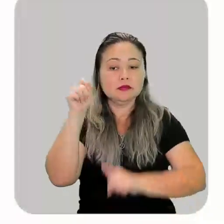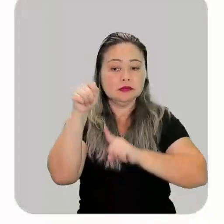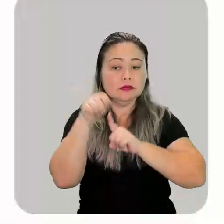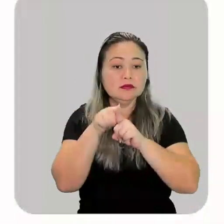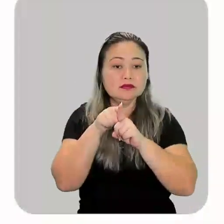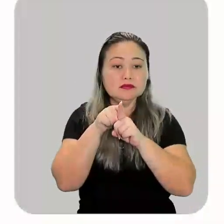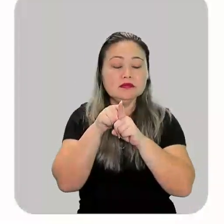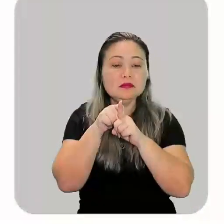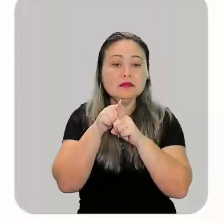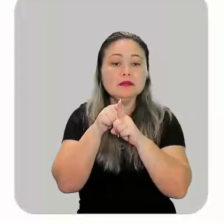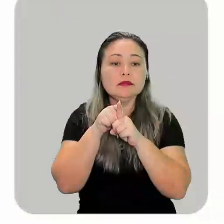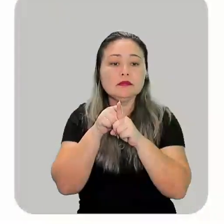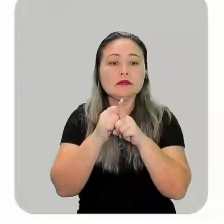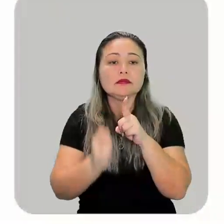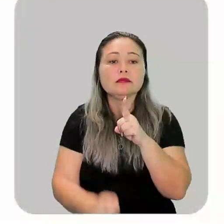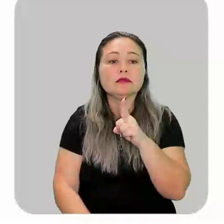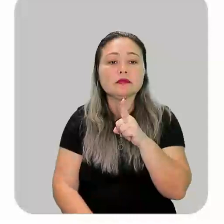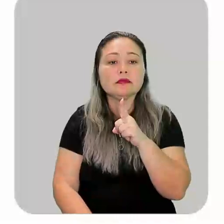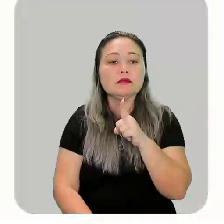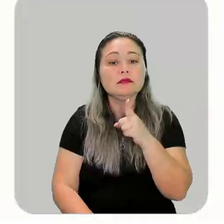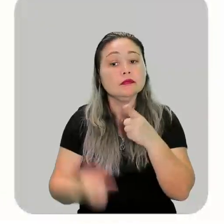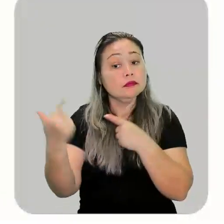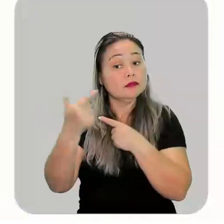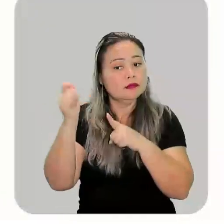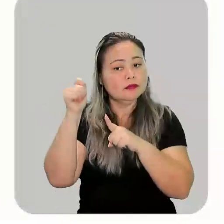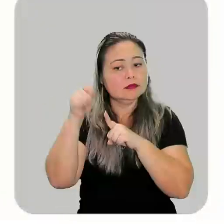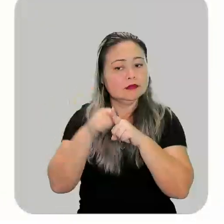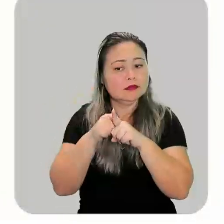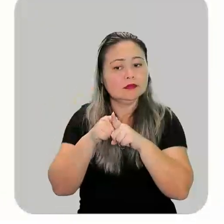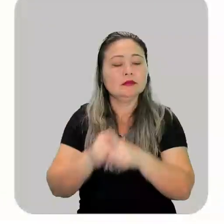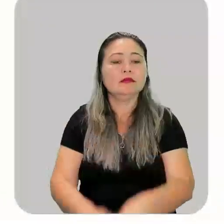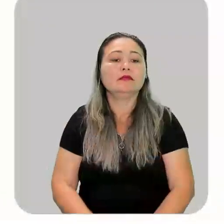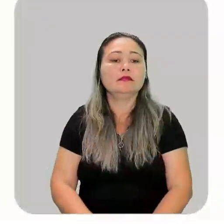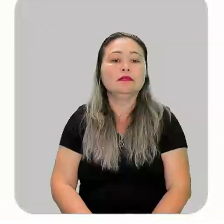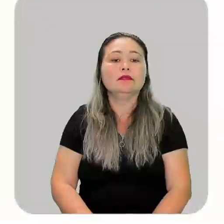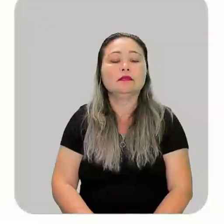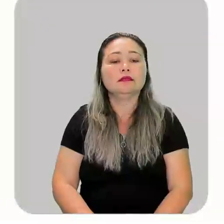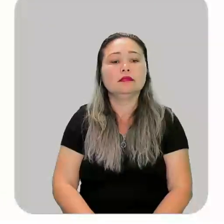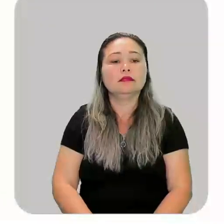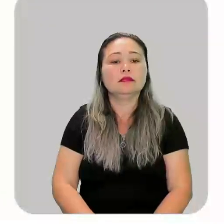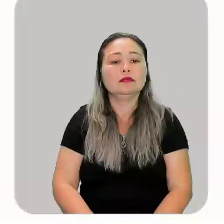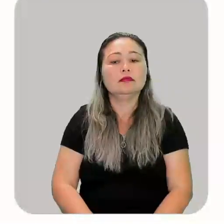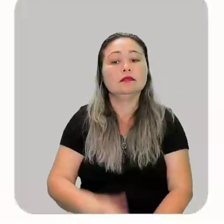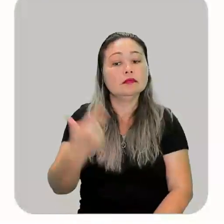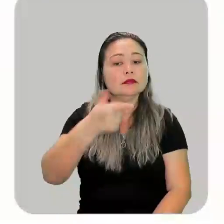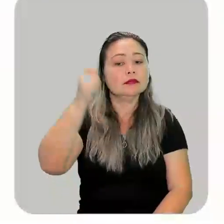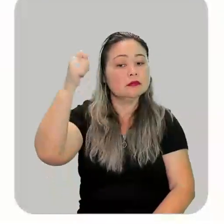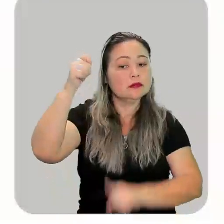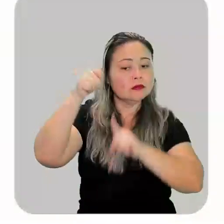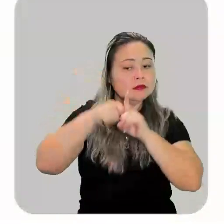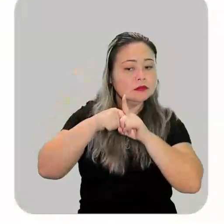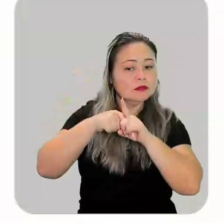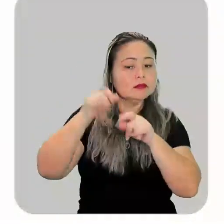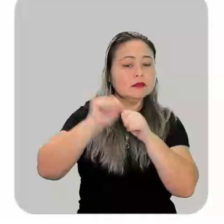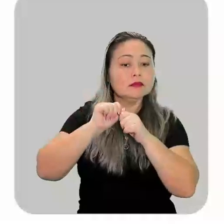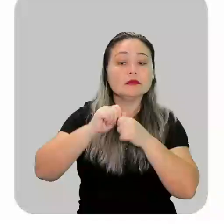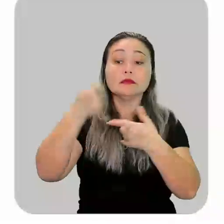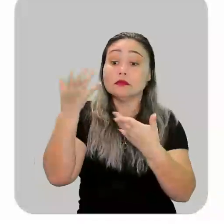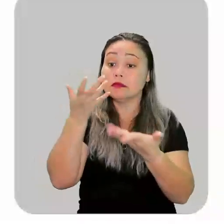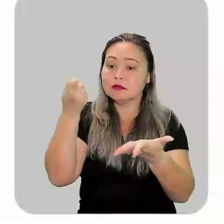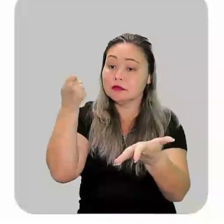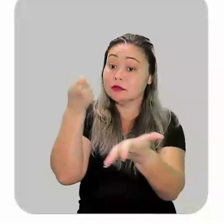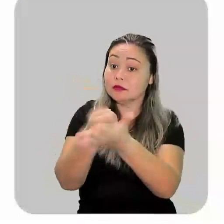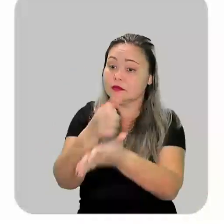né? Vamos dizer, Isso. Né? Primeiro mês, e agora no segundo mês, olha aqui o que acontece. No segundo mês, ele quer gastar,